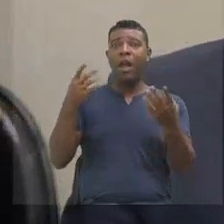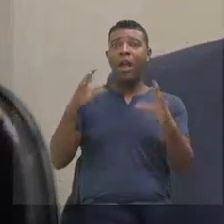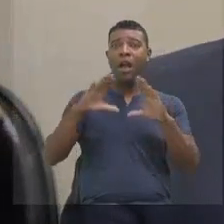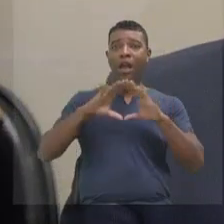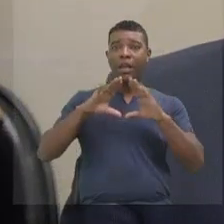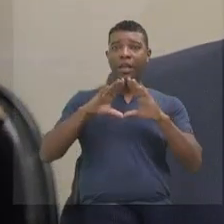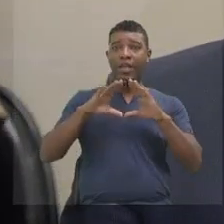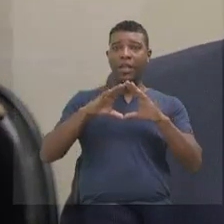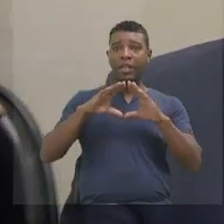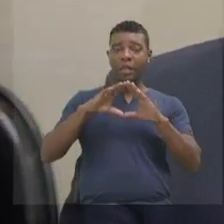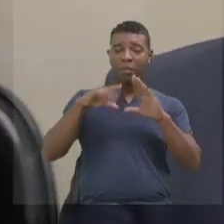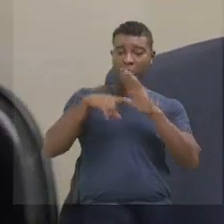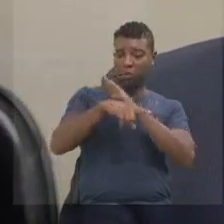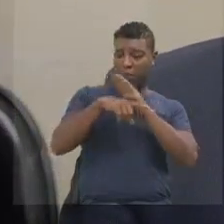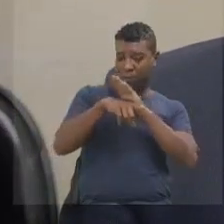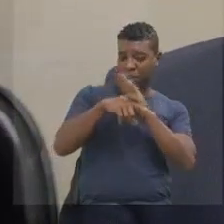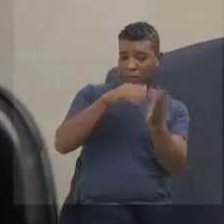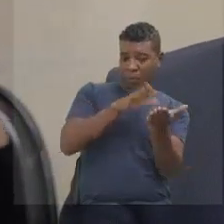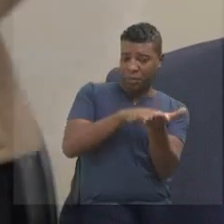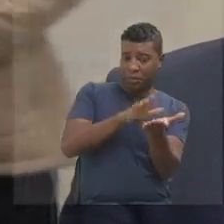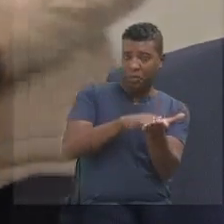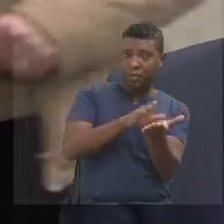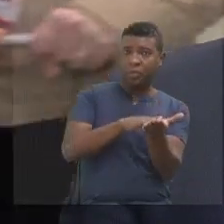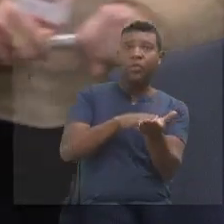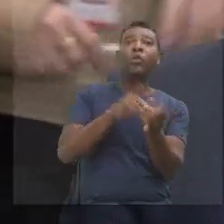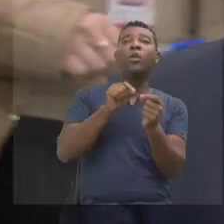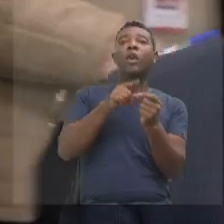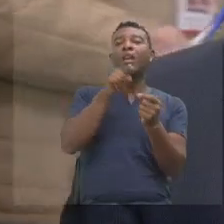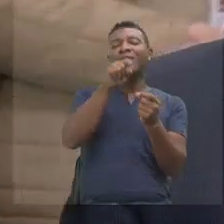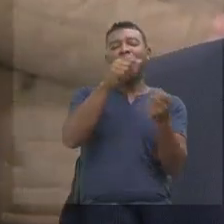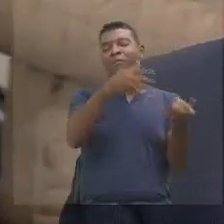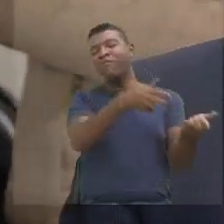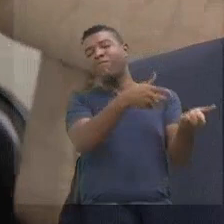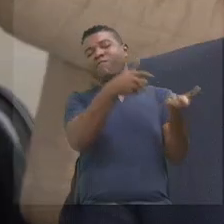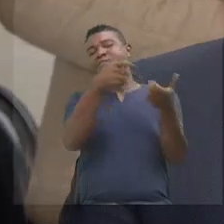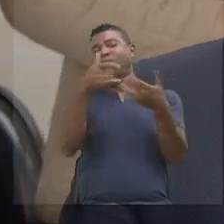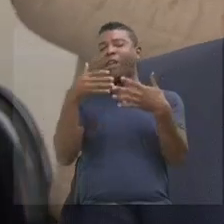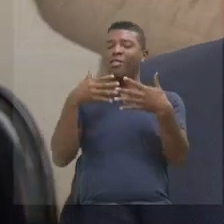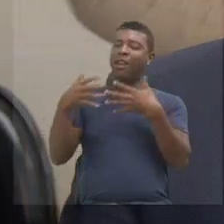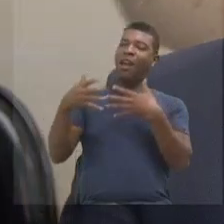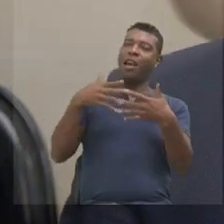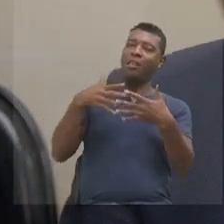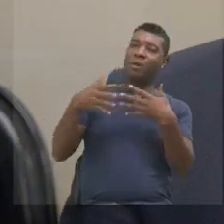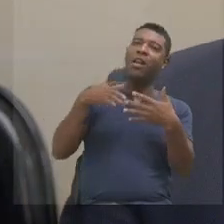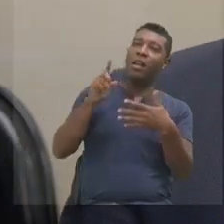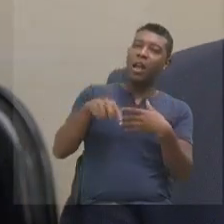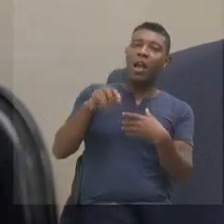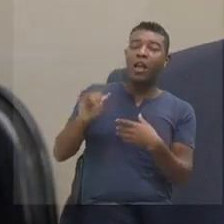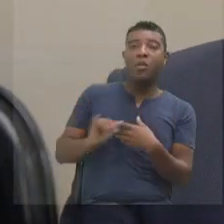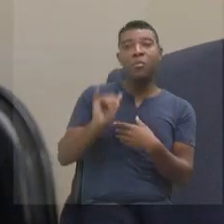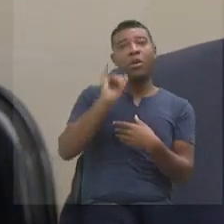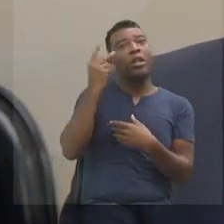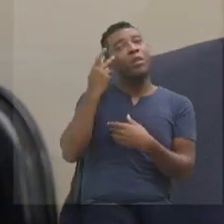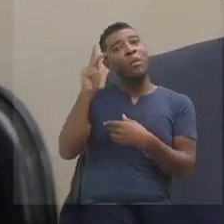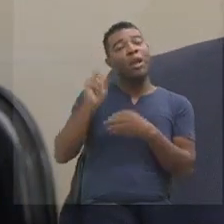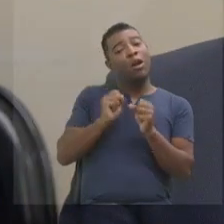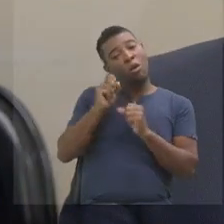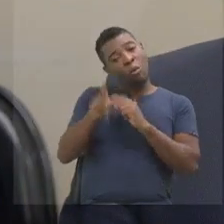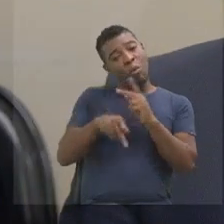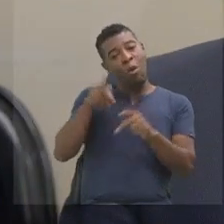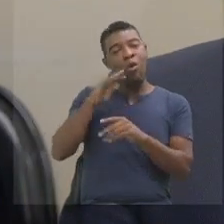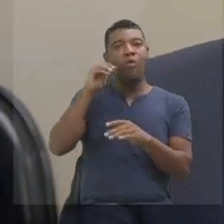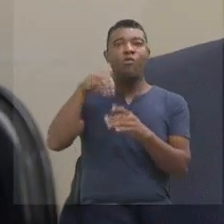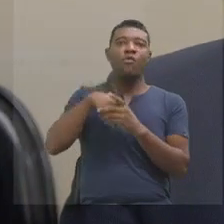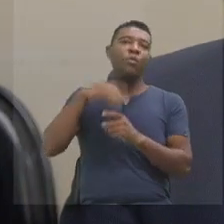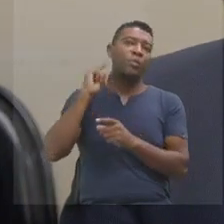e se a prestação de contas essa transparência que vocês dão muito importante para o povo de Minas Gerais e